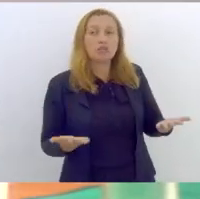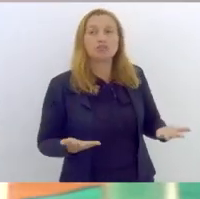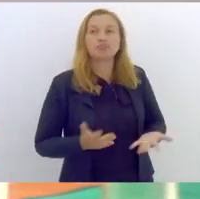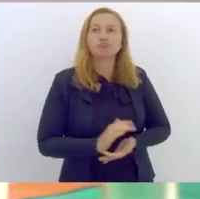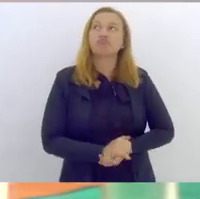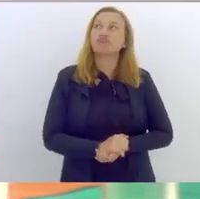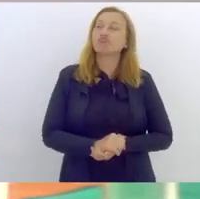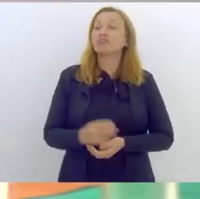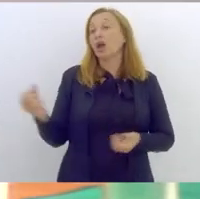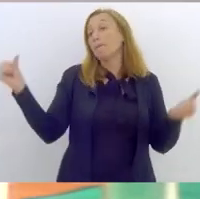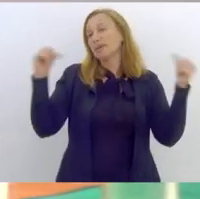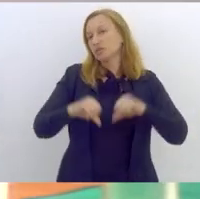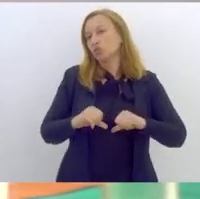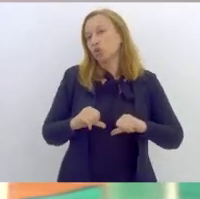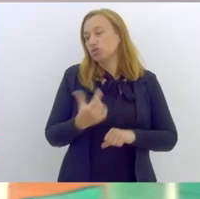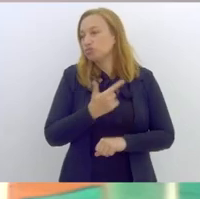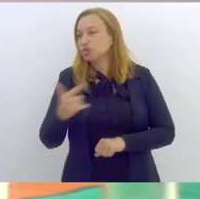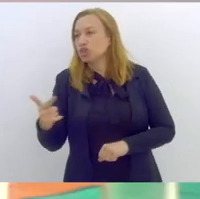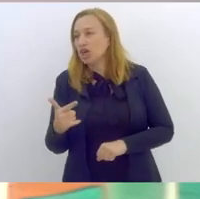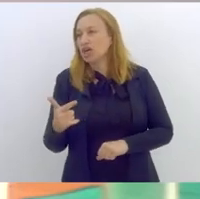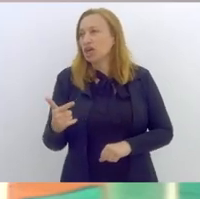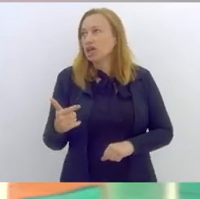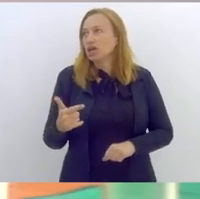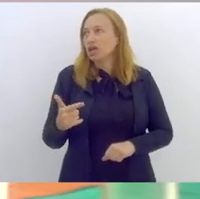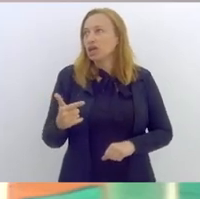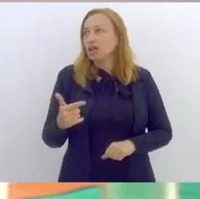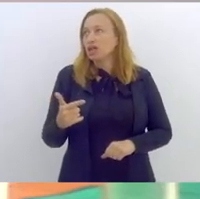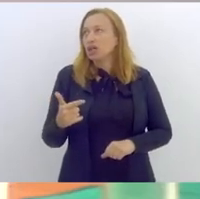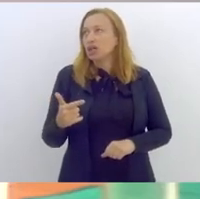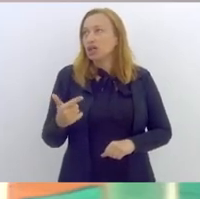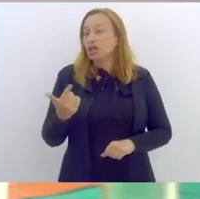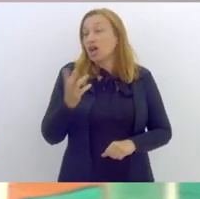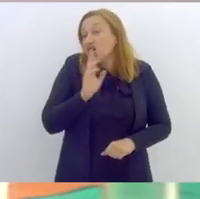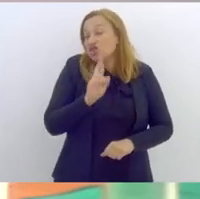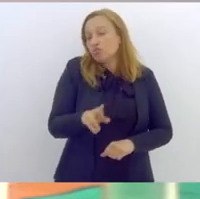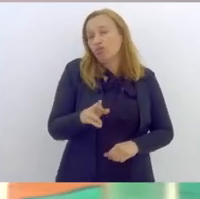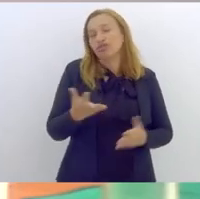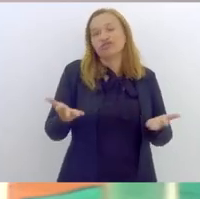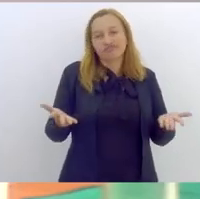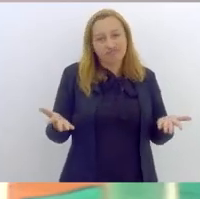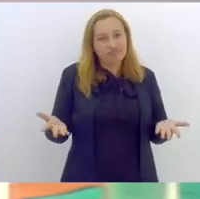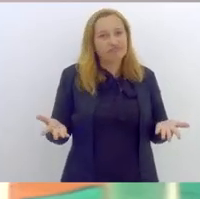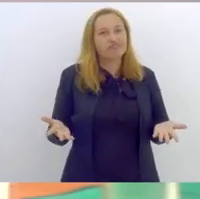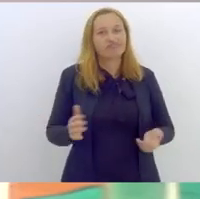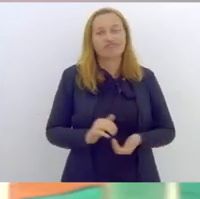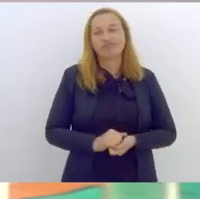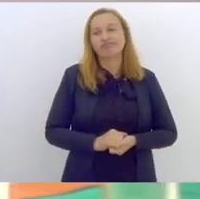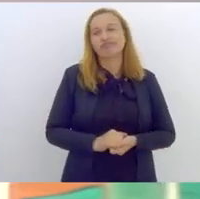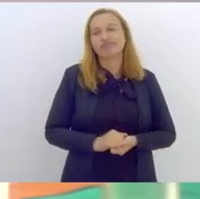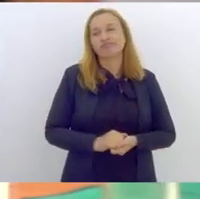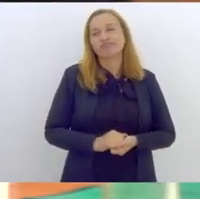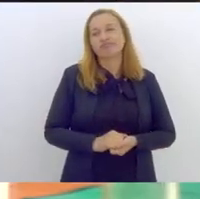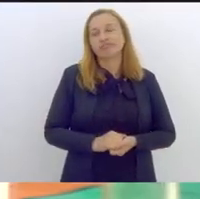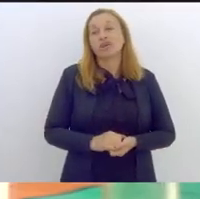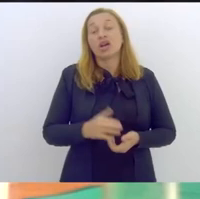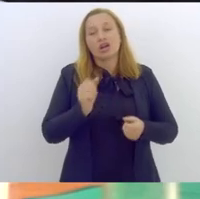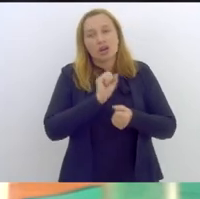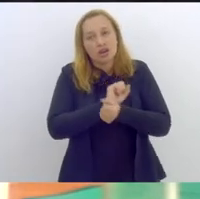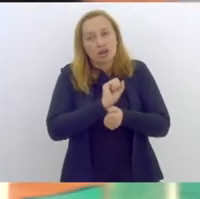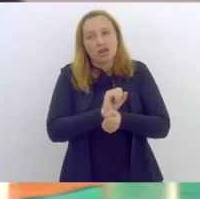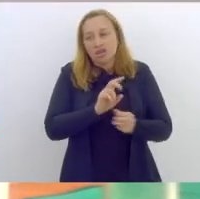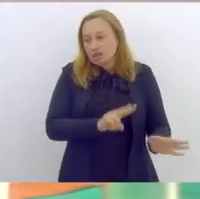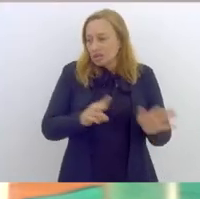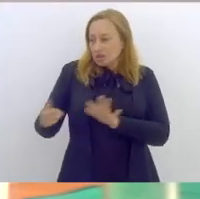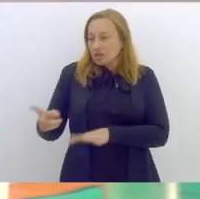pior do que não ter pior do que receber um não eu não receber resposta nenhuma Espero que durante esta semana